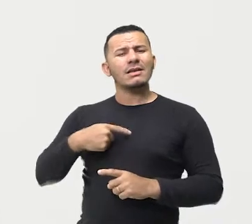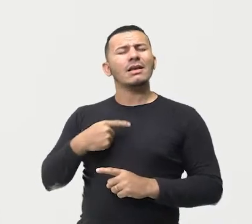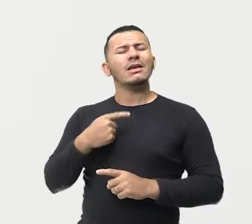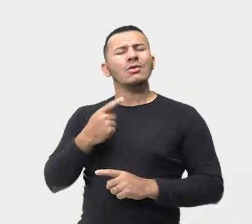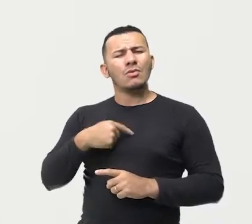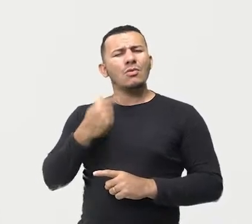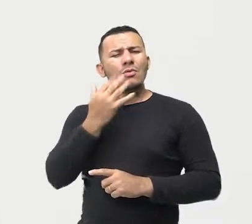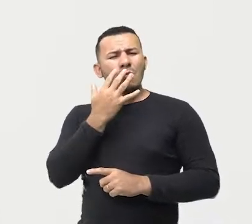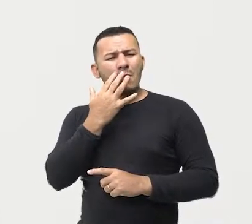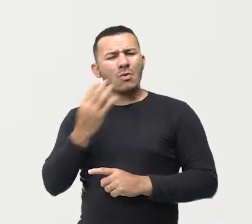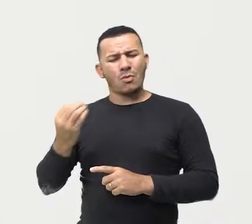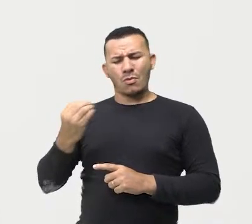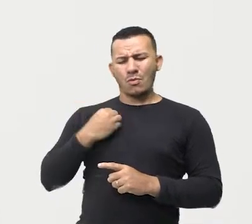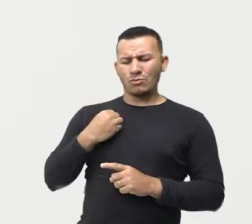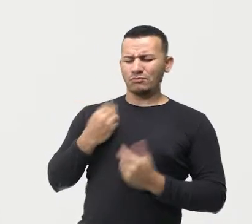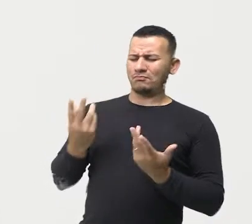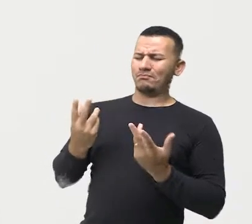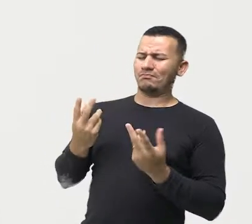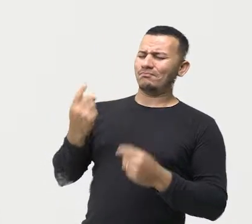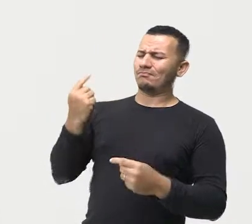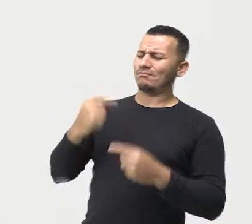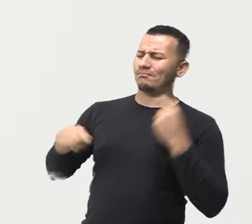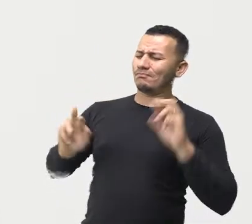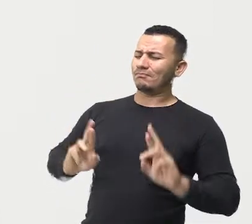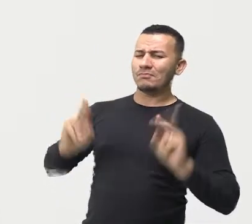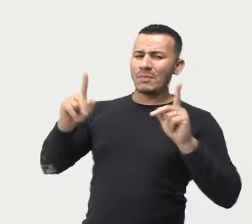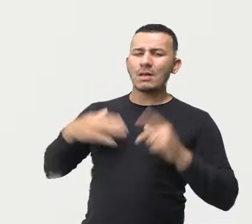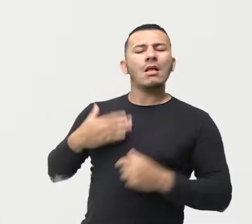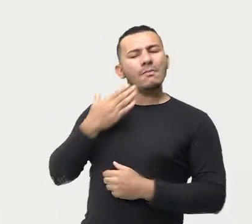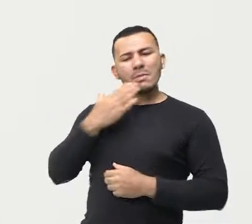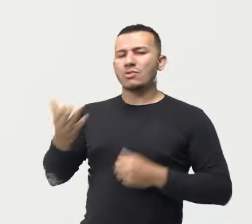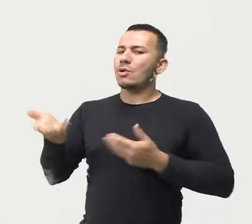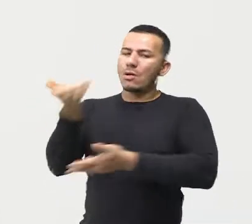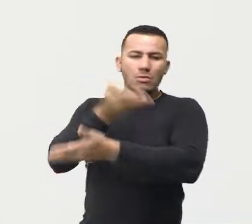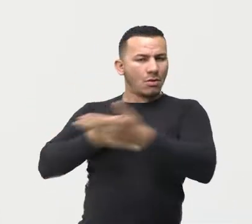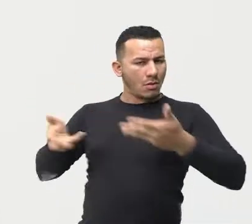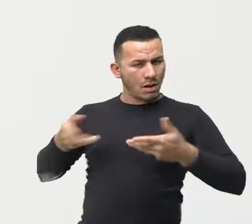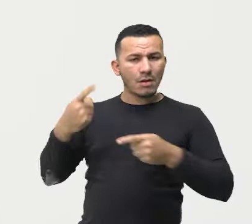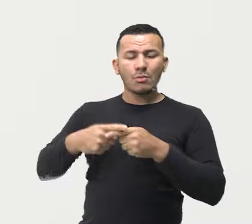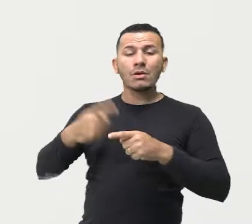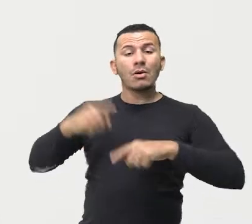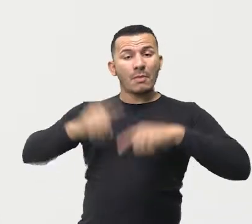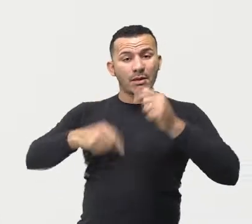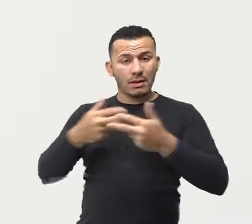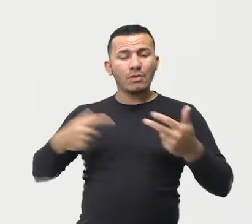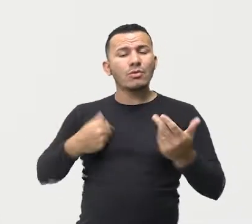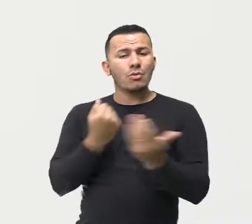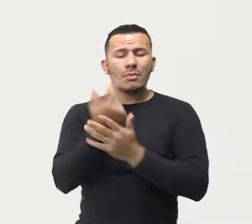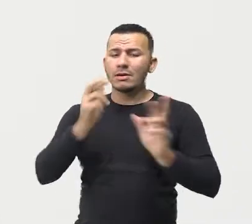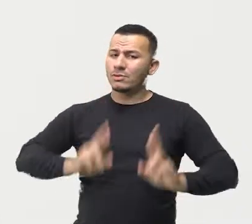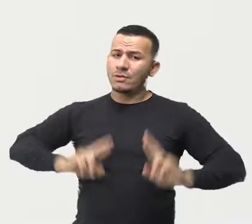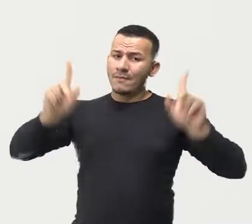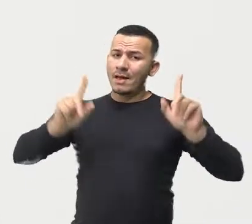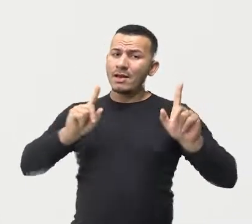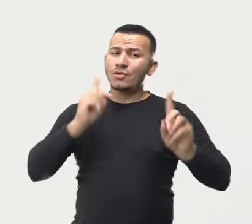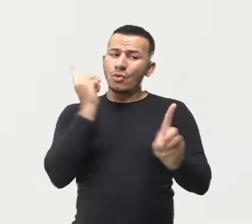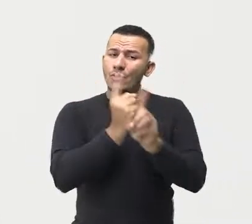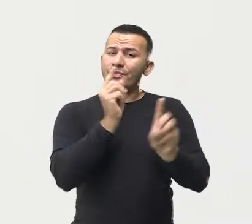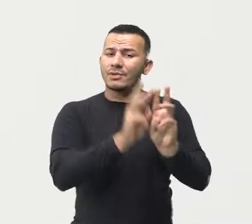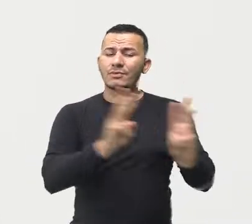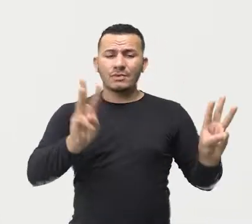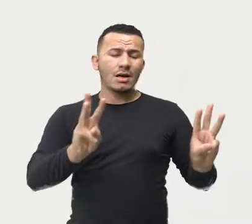mancha solicitei a troca especificando que o produto era diferente do que estava anunciado